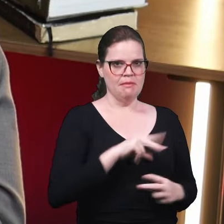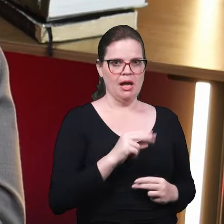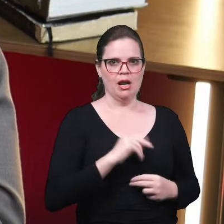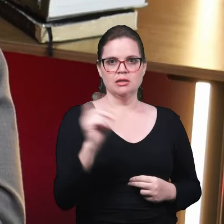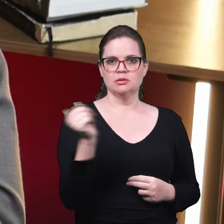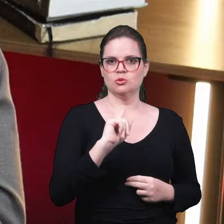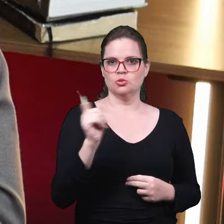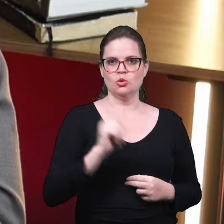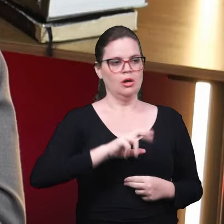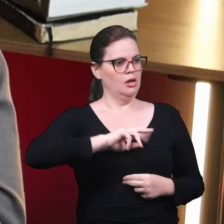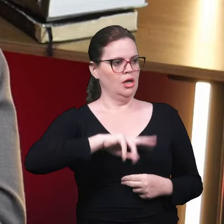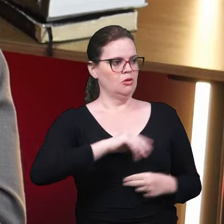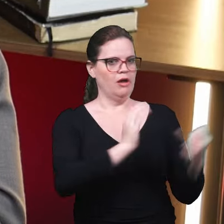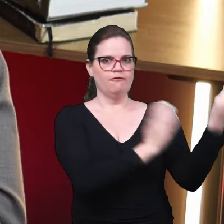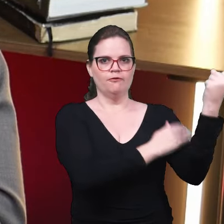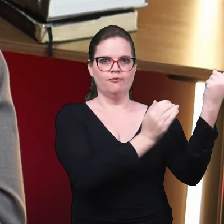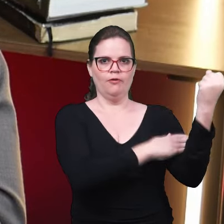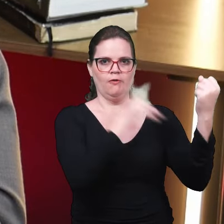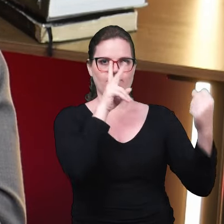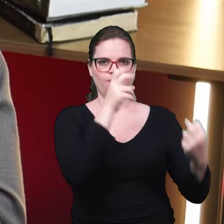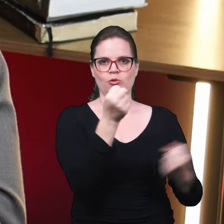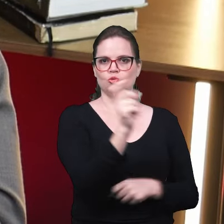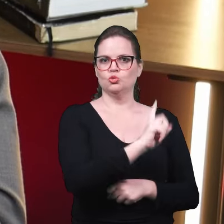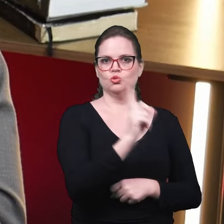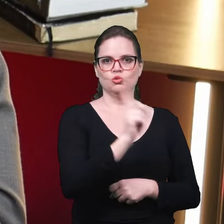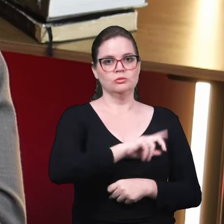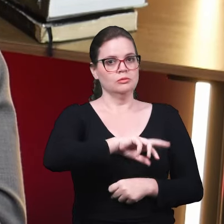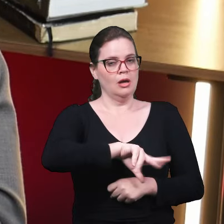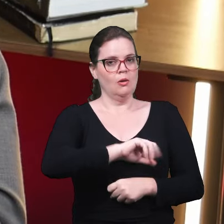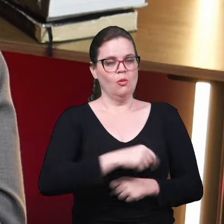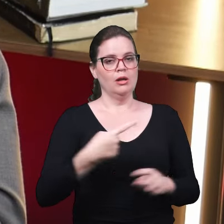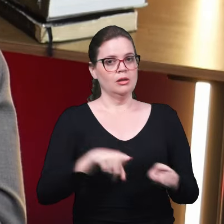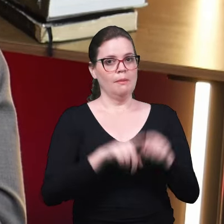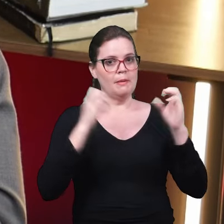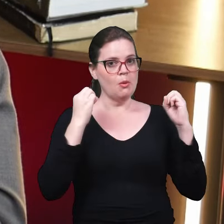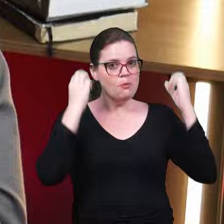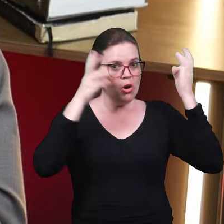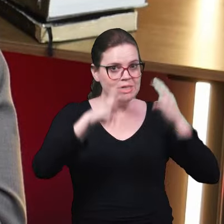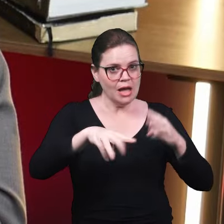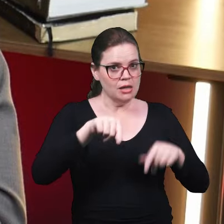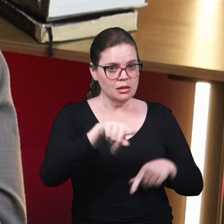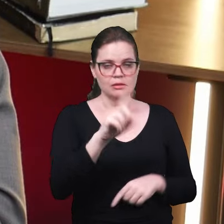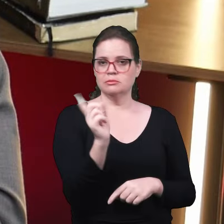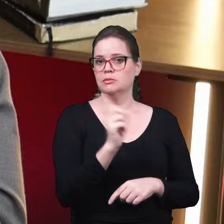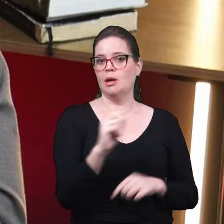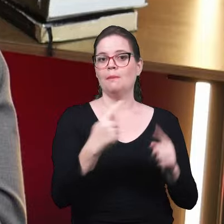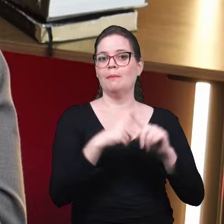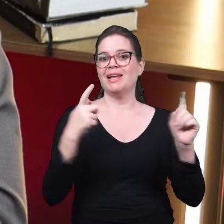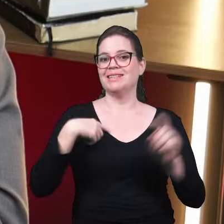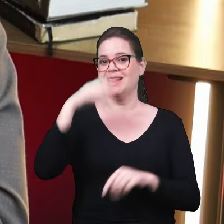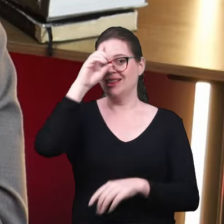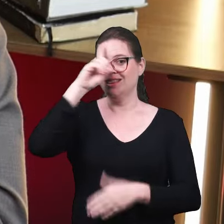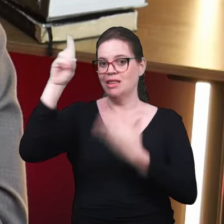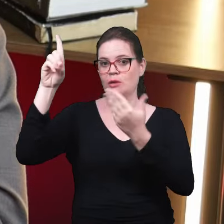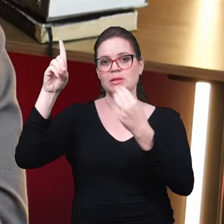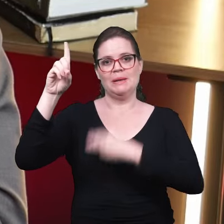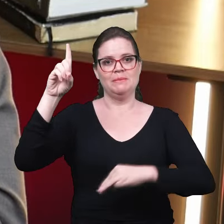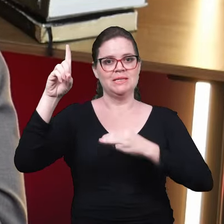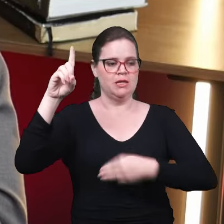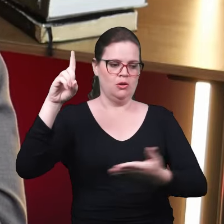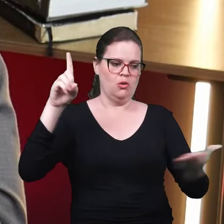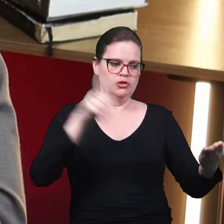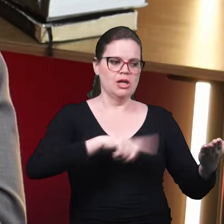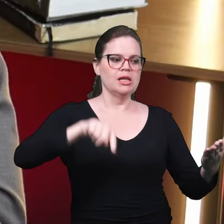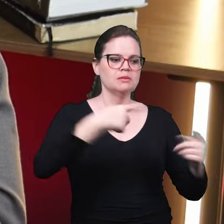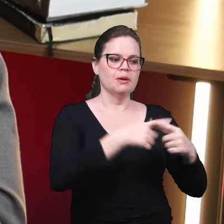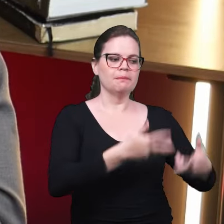pela força de Moisés, mas eles seriam livres pela ação de um Deus que é misericordioso, um Deus que ouve o